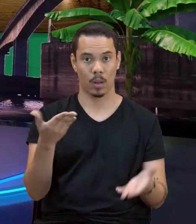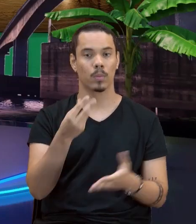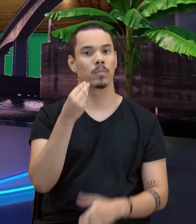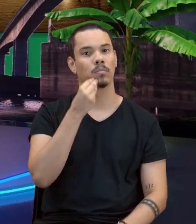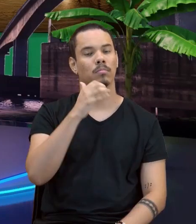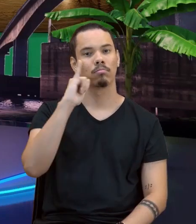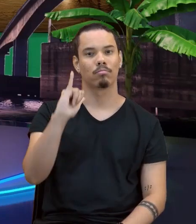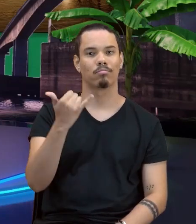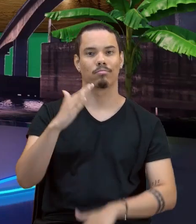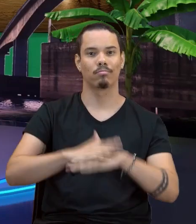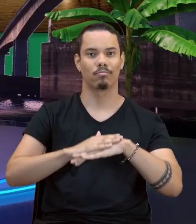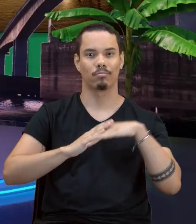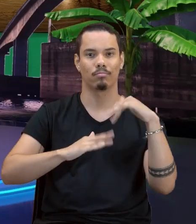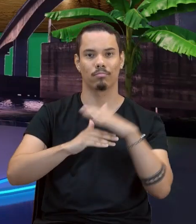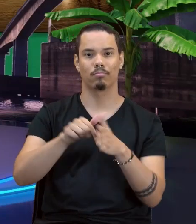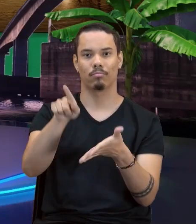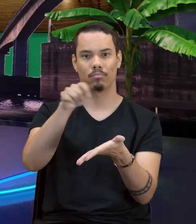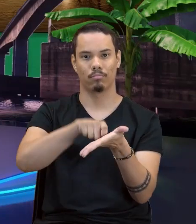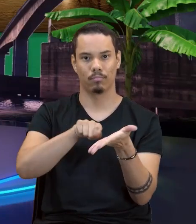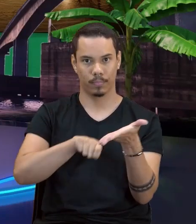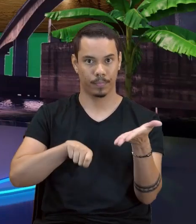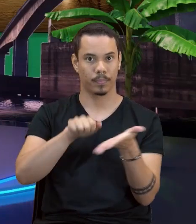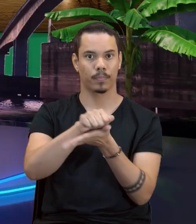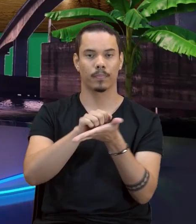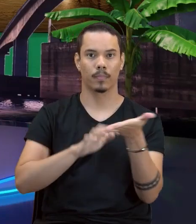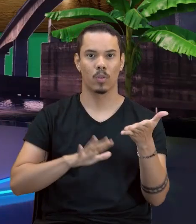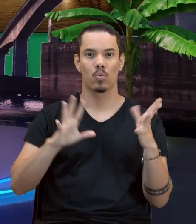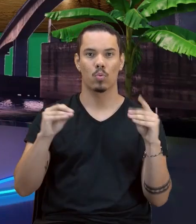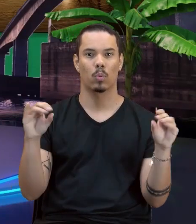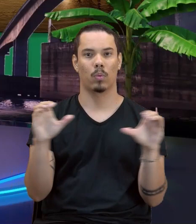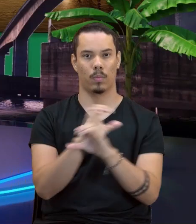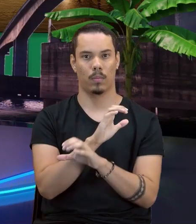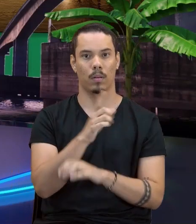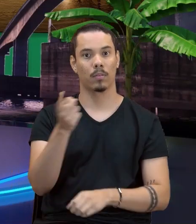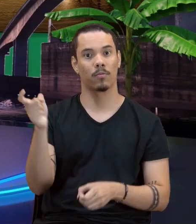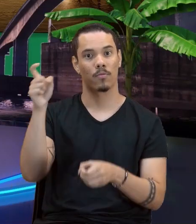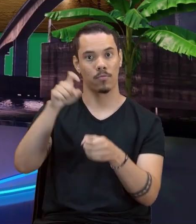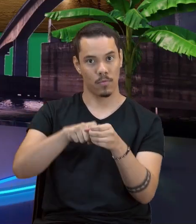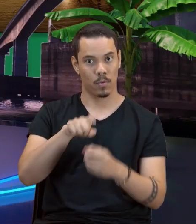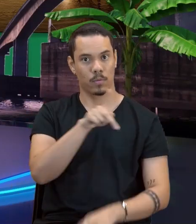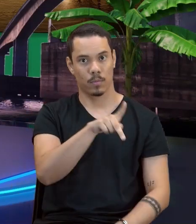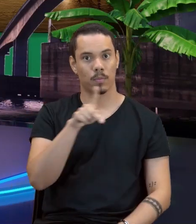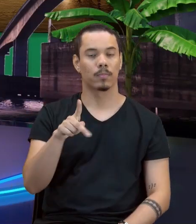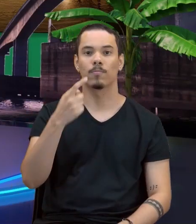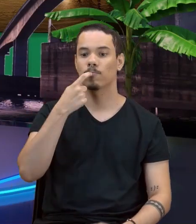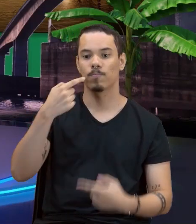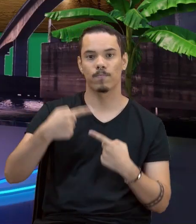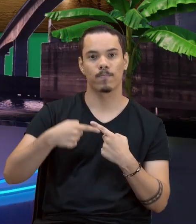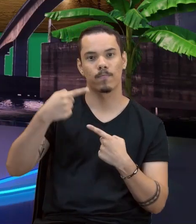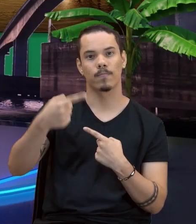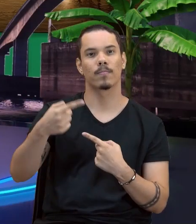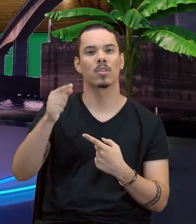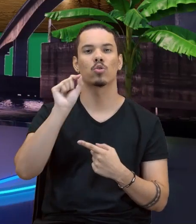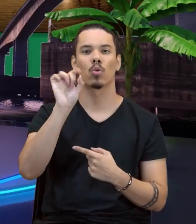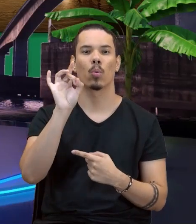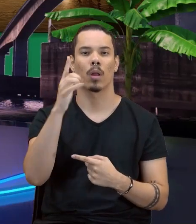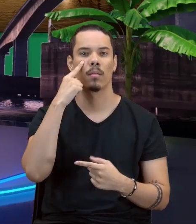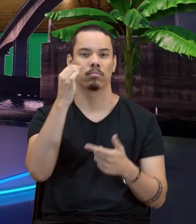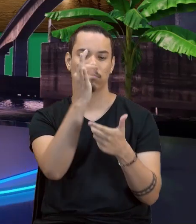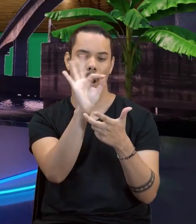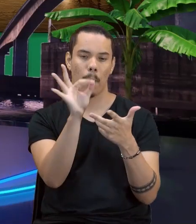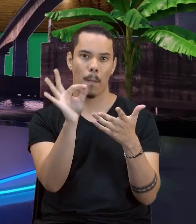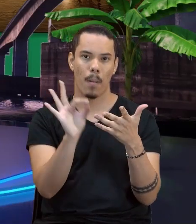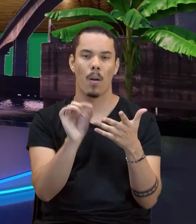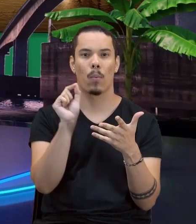em prática aí a questão da sua atividade e a gente volta, professor Jorge, daqui a pouquinho só para conferir que essa